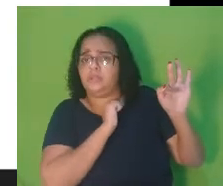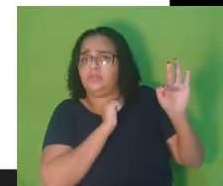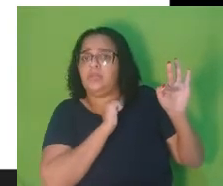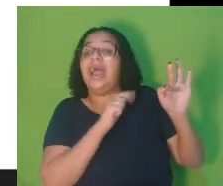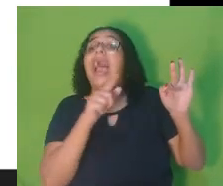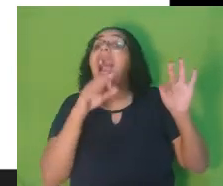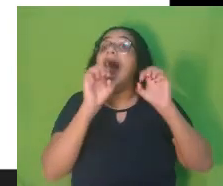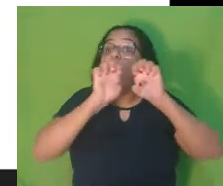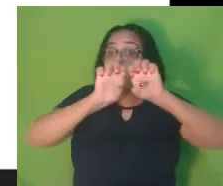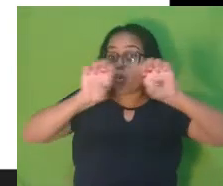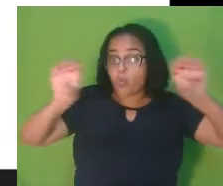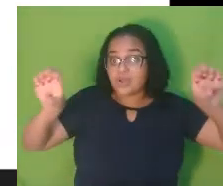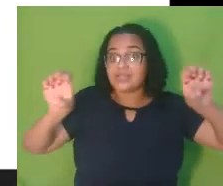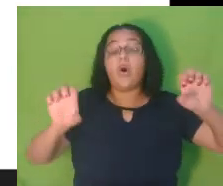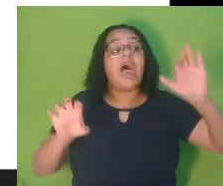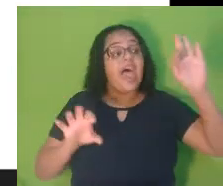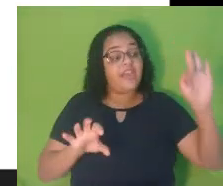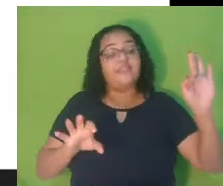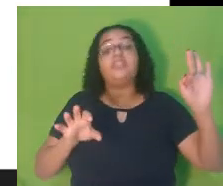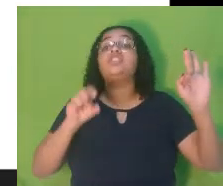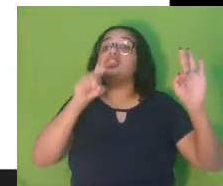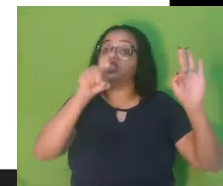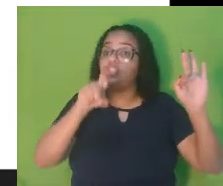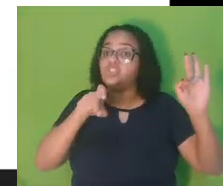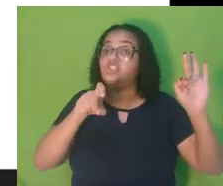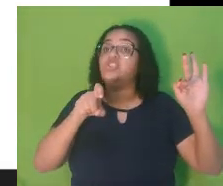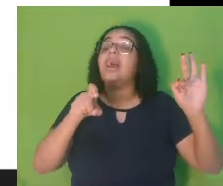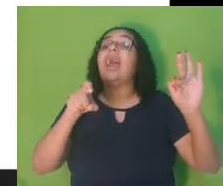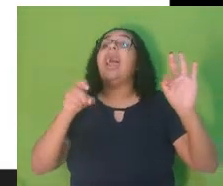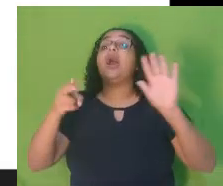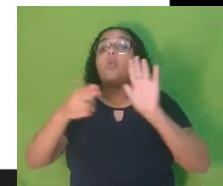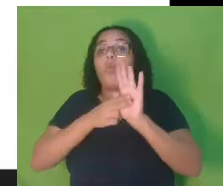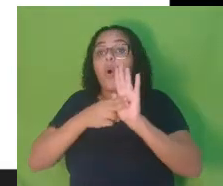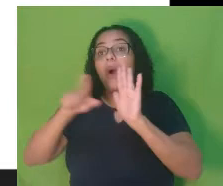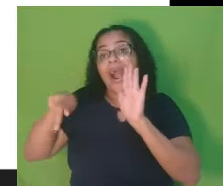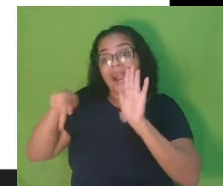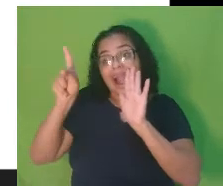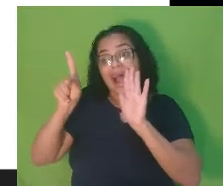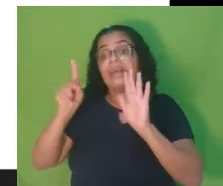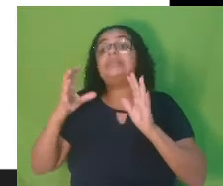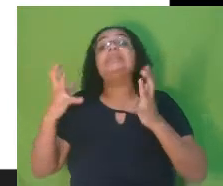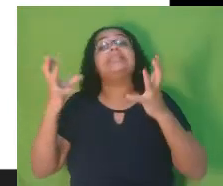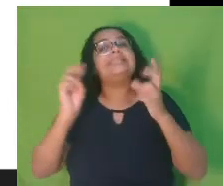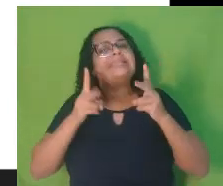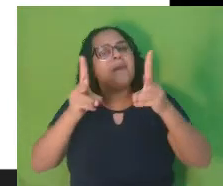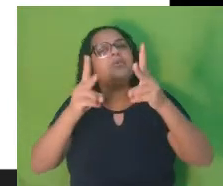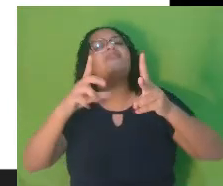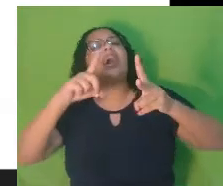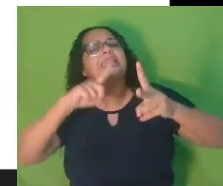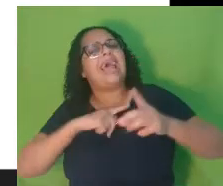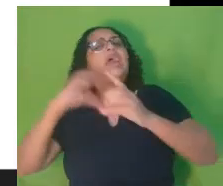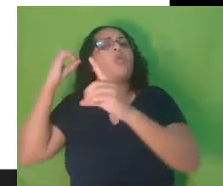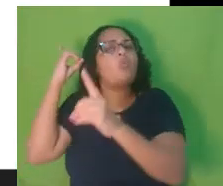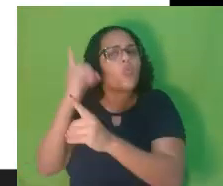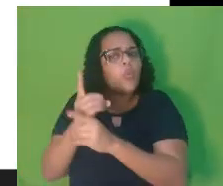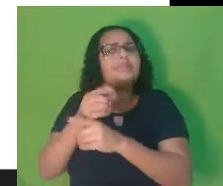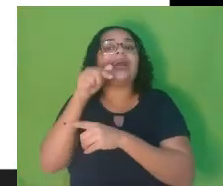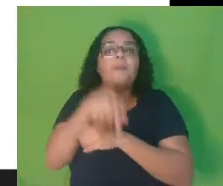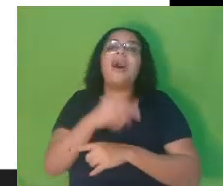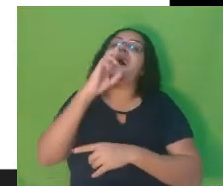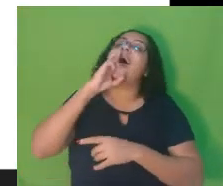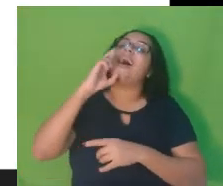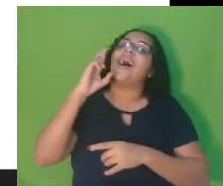então a equação f de x igual a k sempre vai ter solução, né? Então, você sempre vai